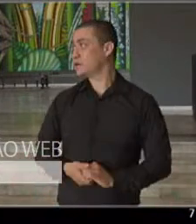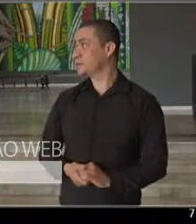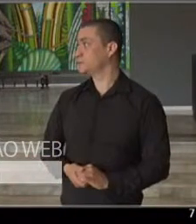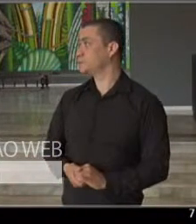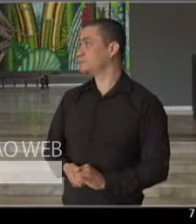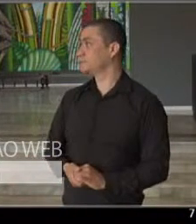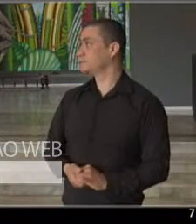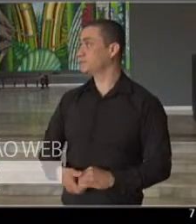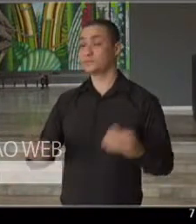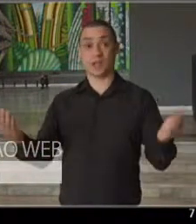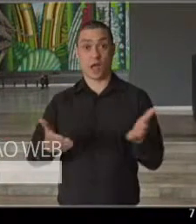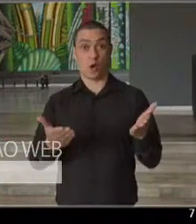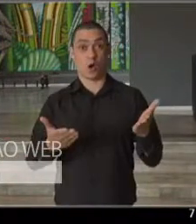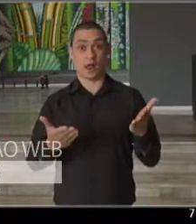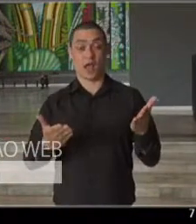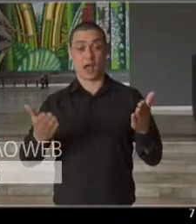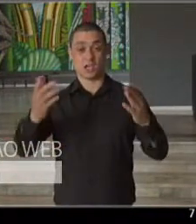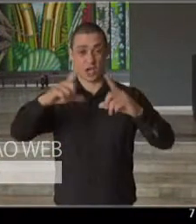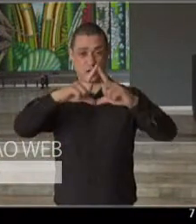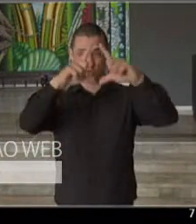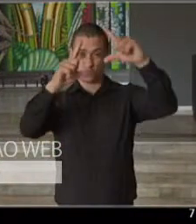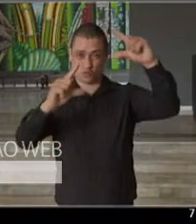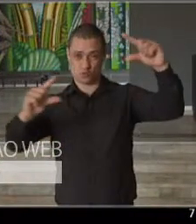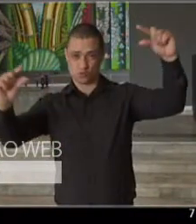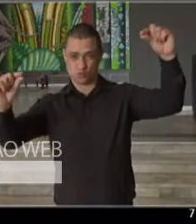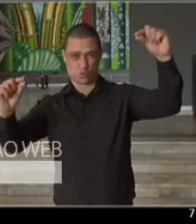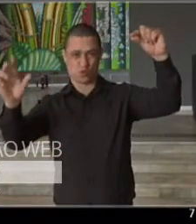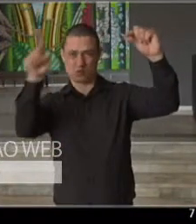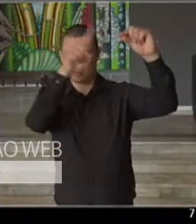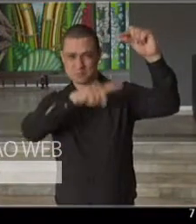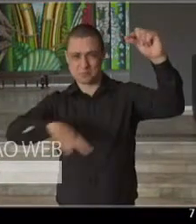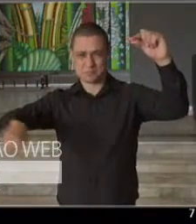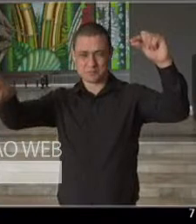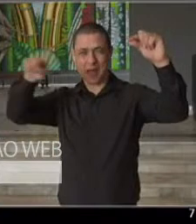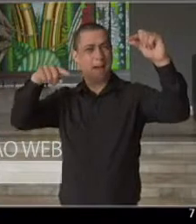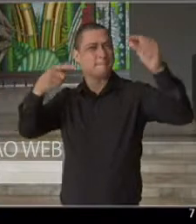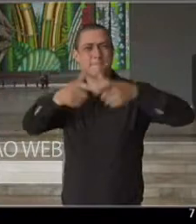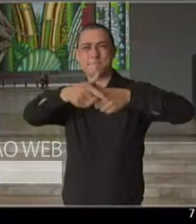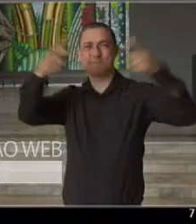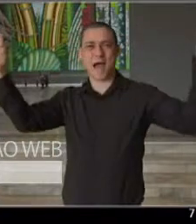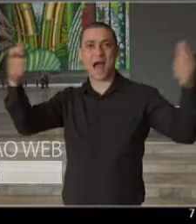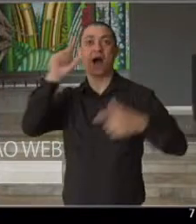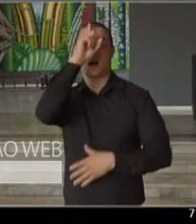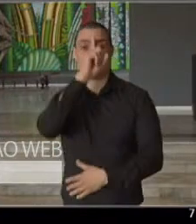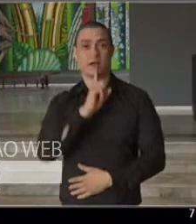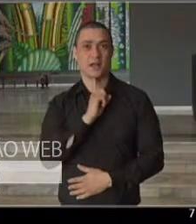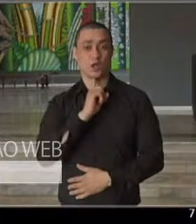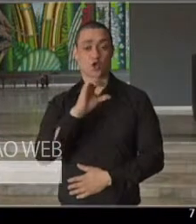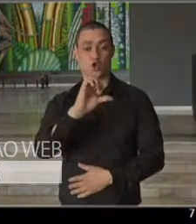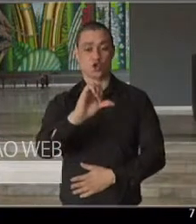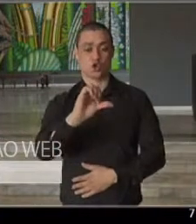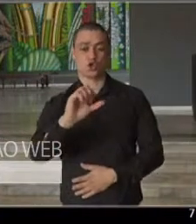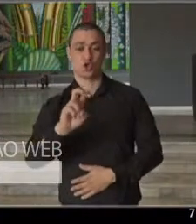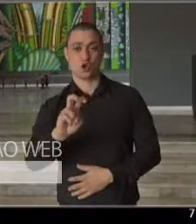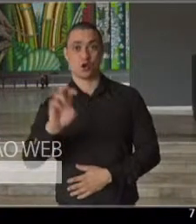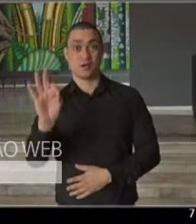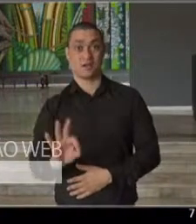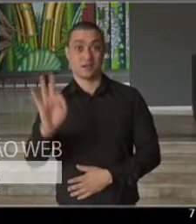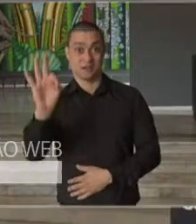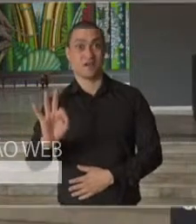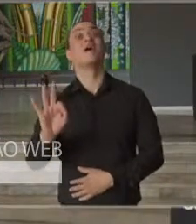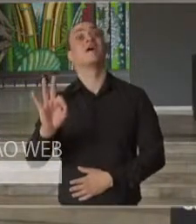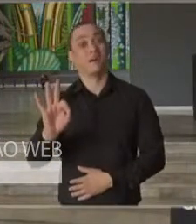página, nós temos hoje o maior número de pessoas na fase amarela, 95%